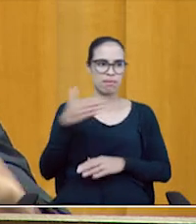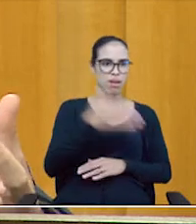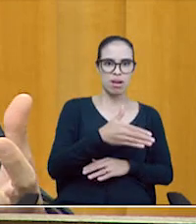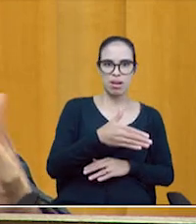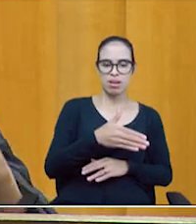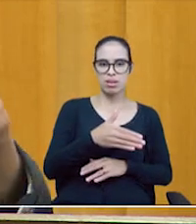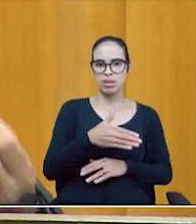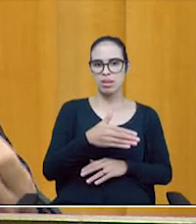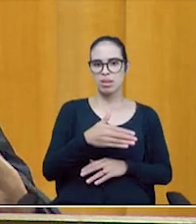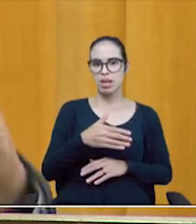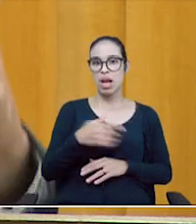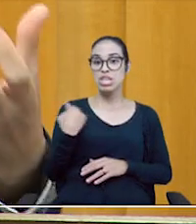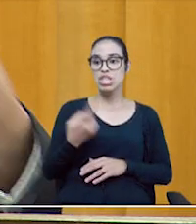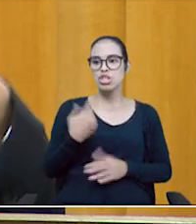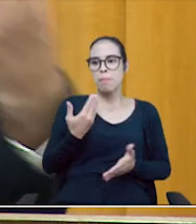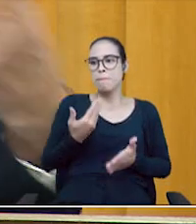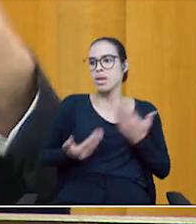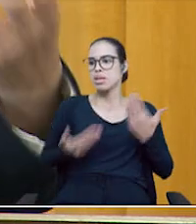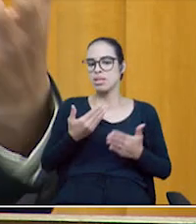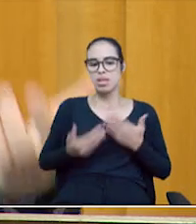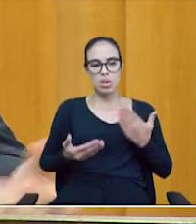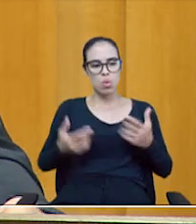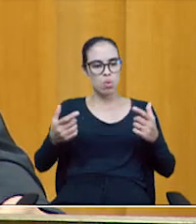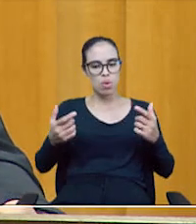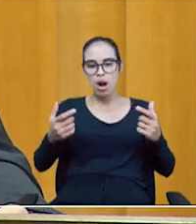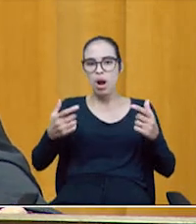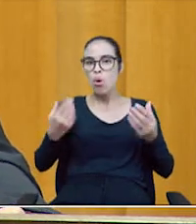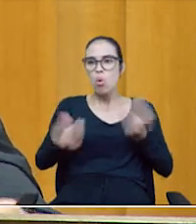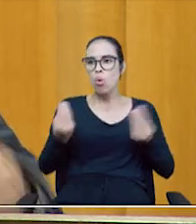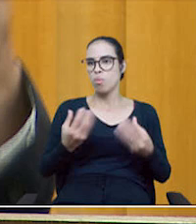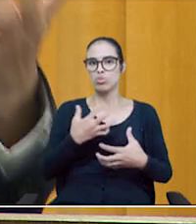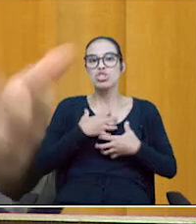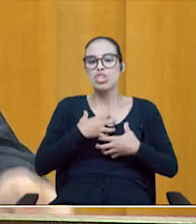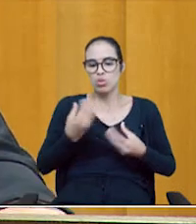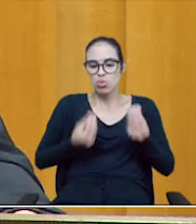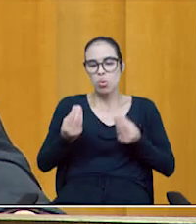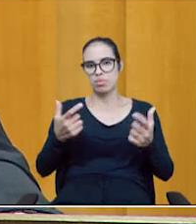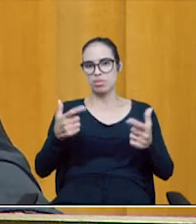de localidade, locos de onde nós, sujeitos trabalhadores, atuamos, né? E